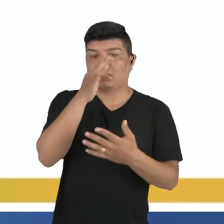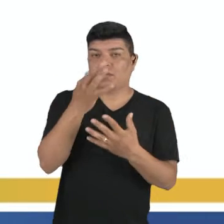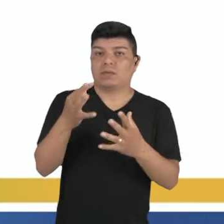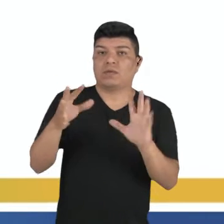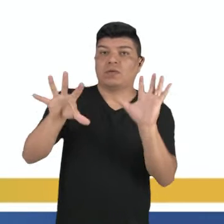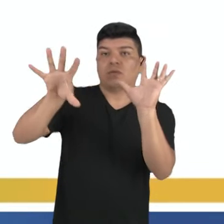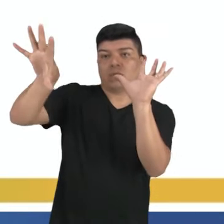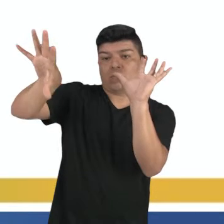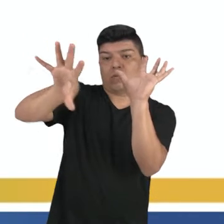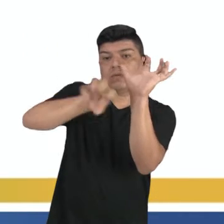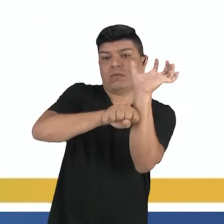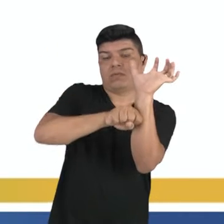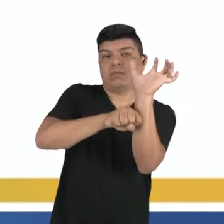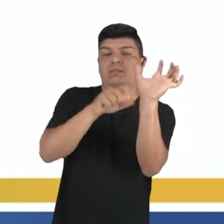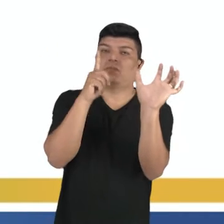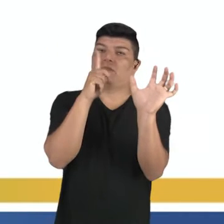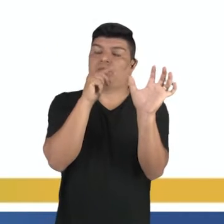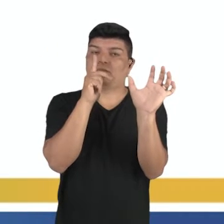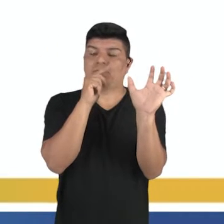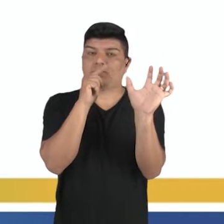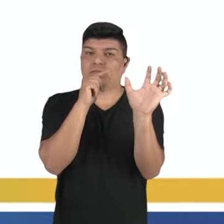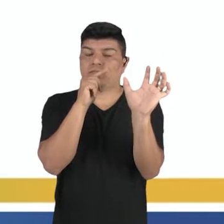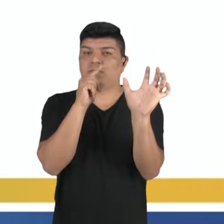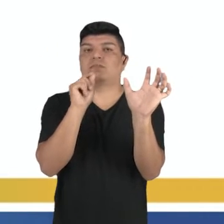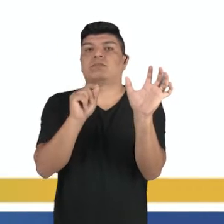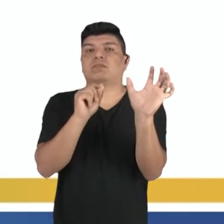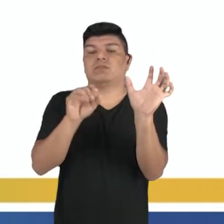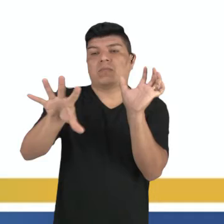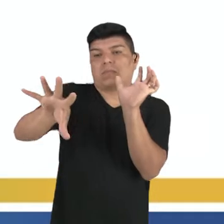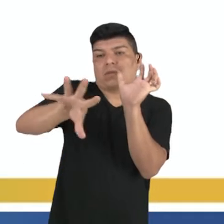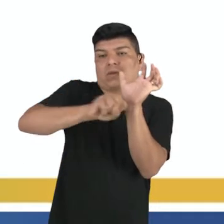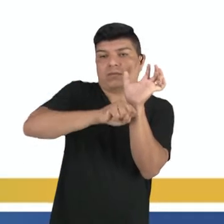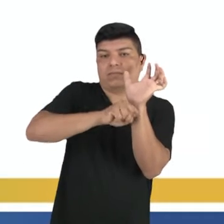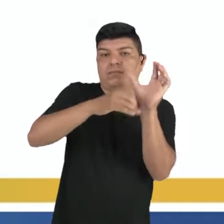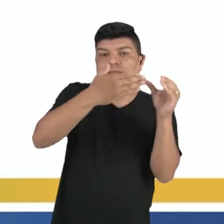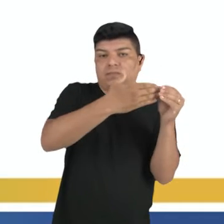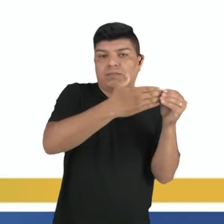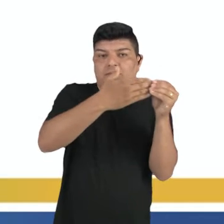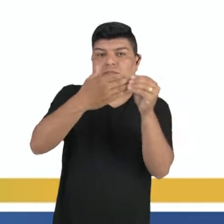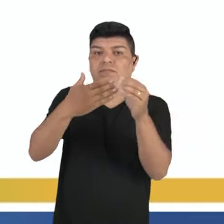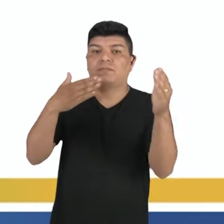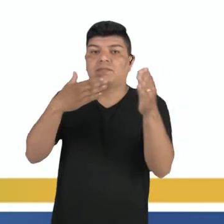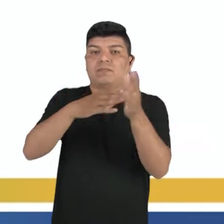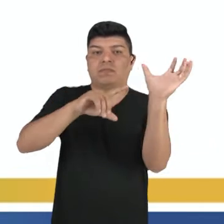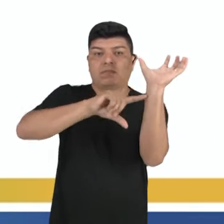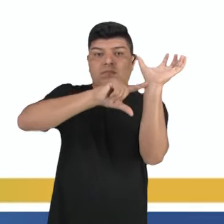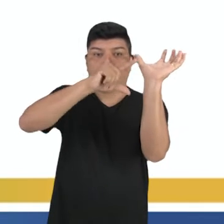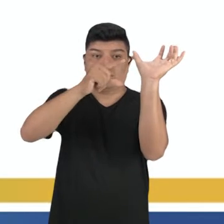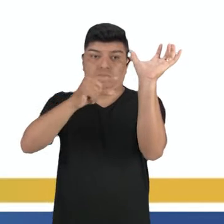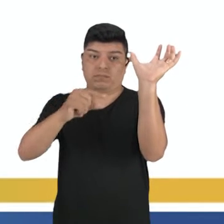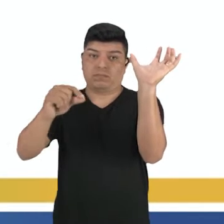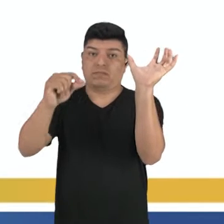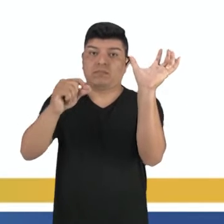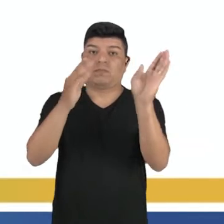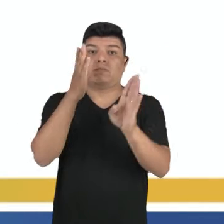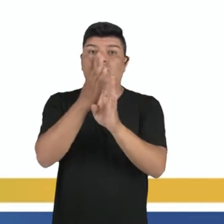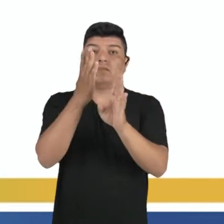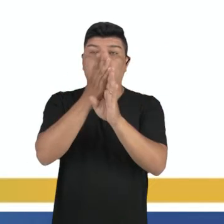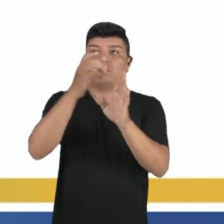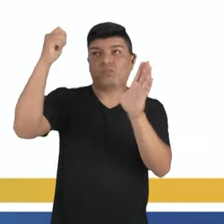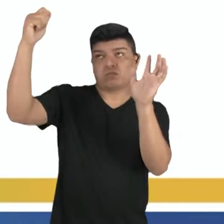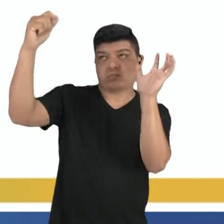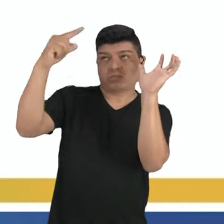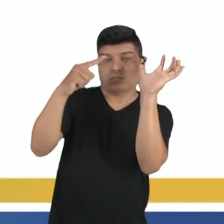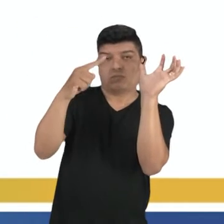planta ela absorve a água né essa água é levada até as folhas que por meio da